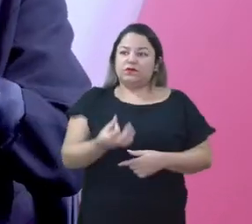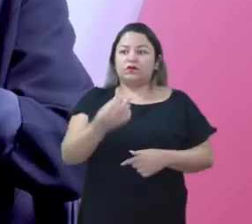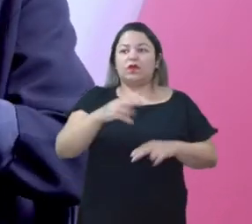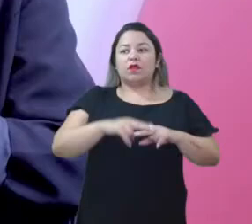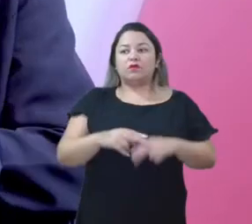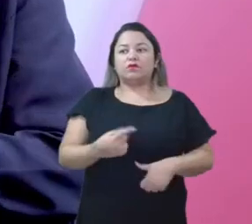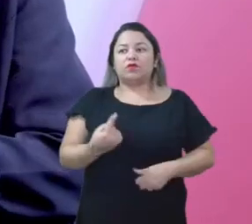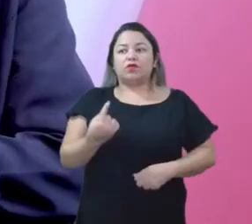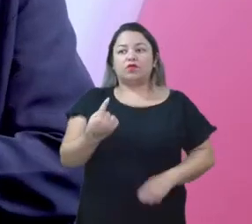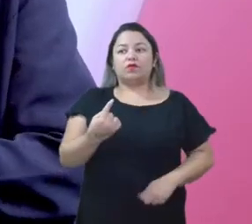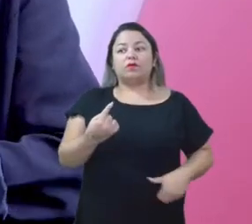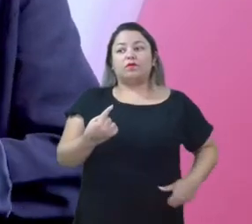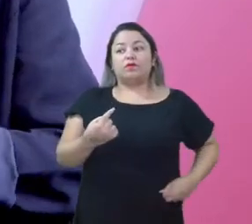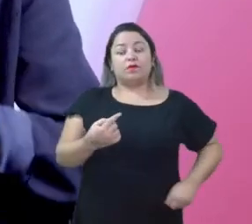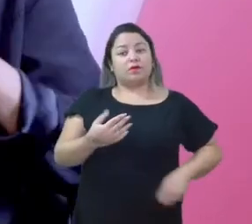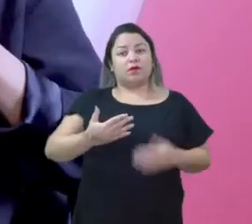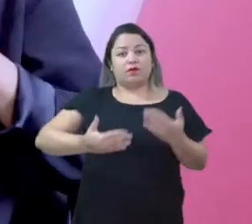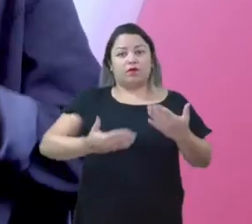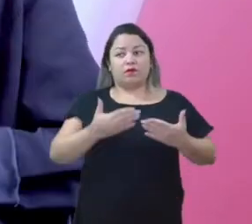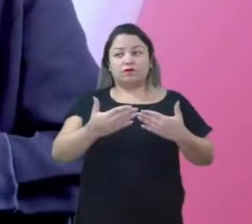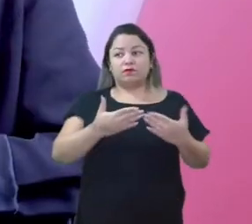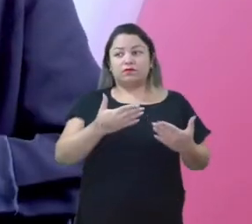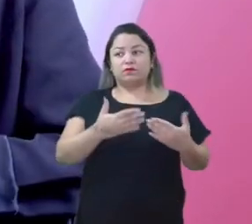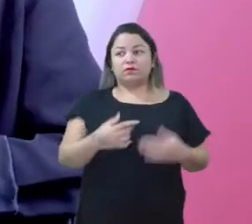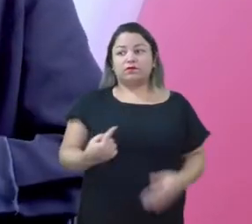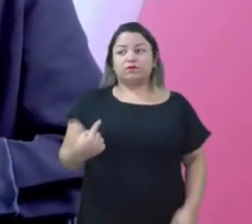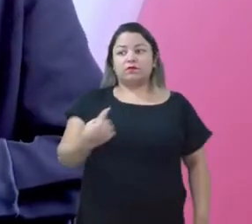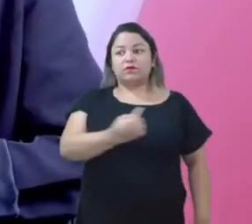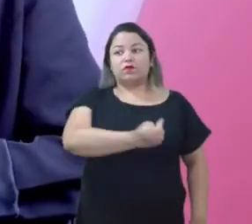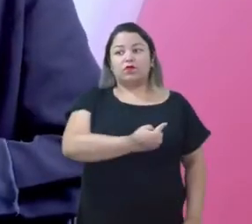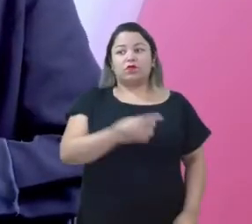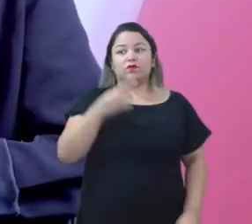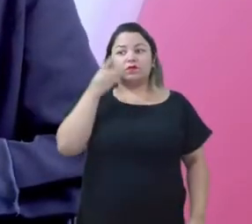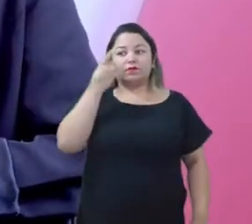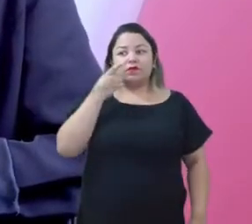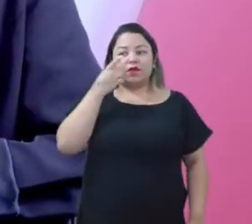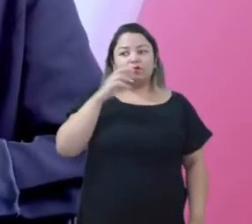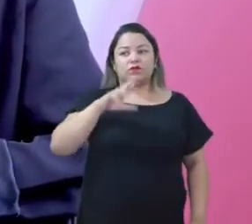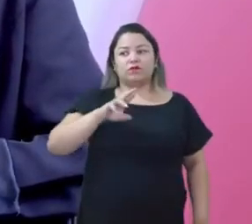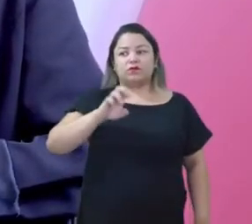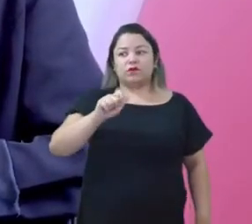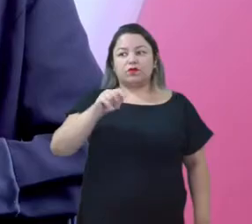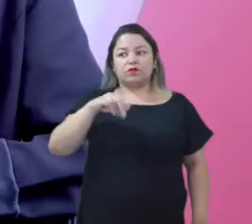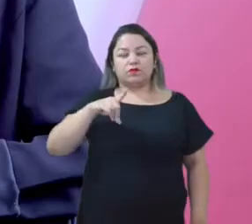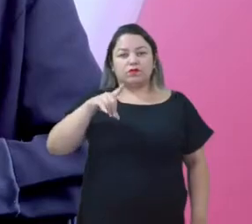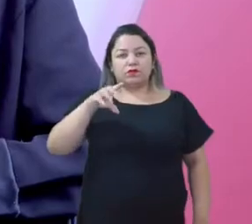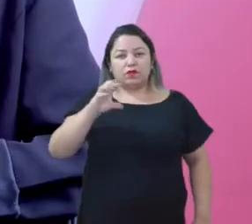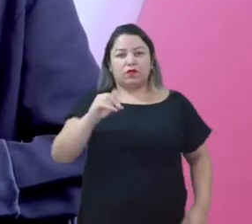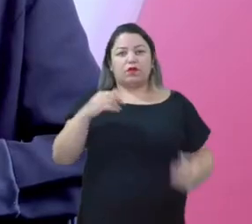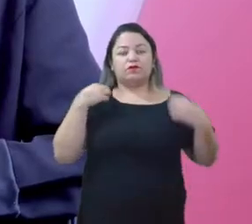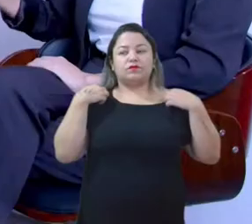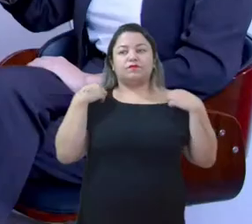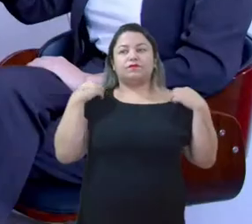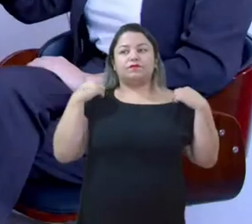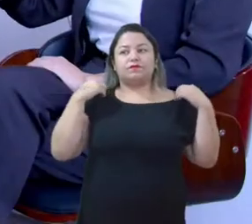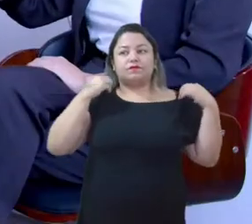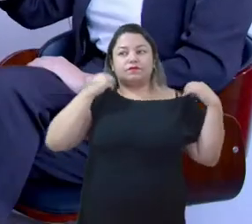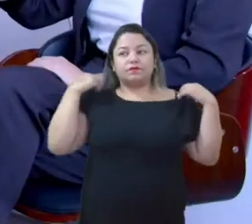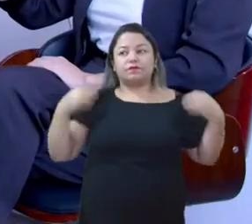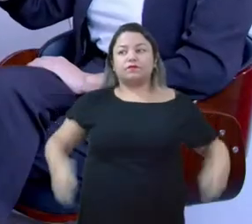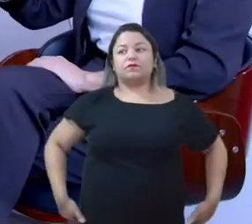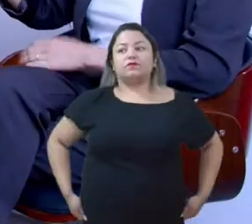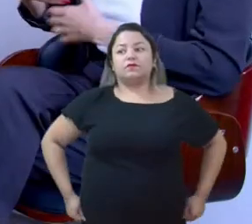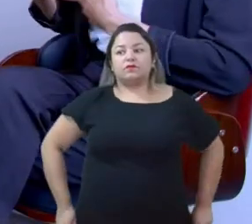para conversar com a gente sobre esse assunto, estamos aqui no estúdio com o deputado Reginaldo Lopes, do PT de Minas Gerais. Queria que o